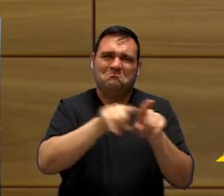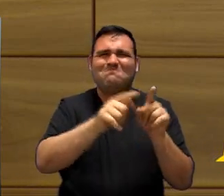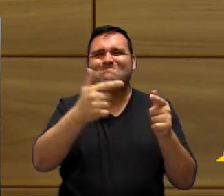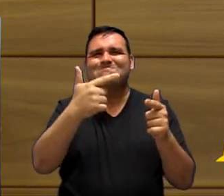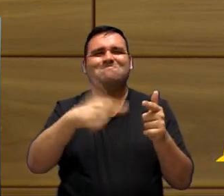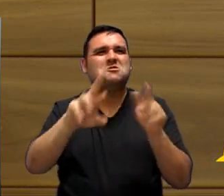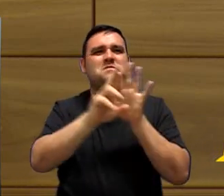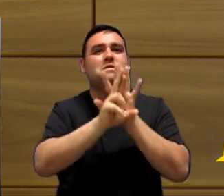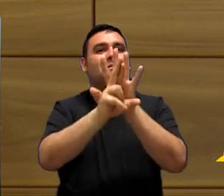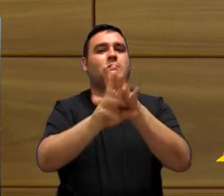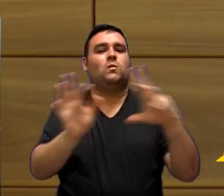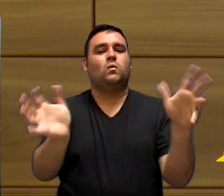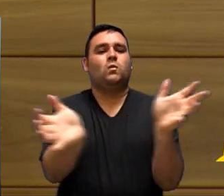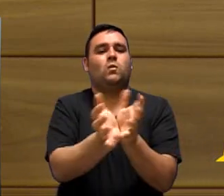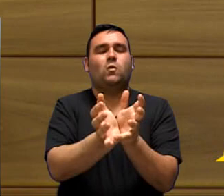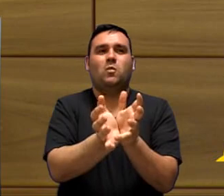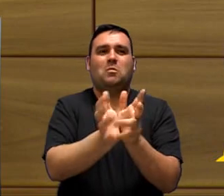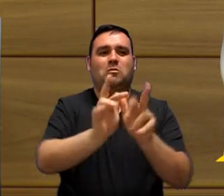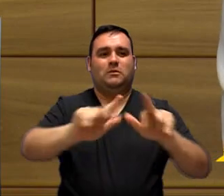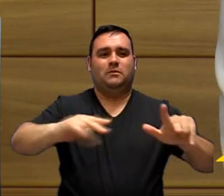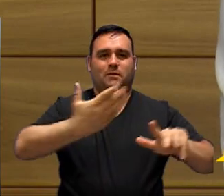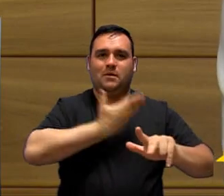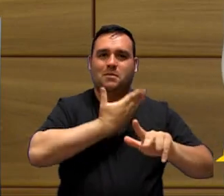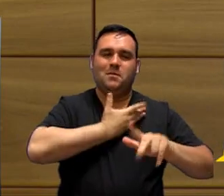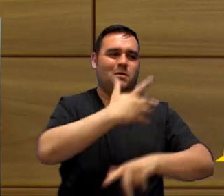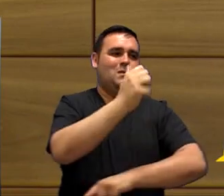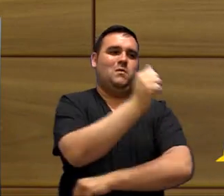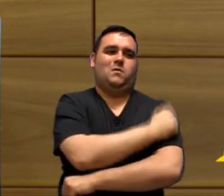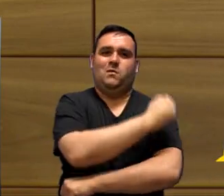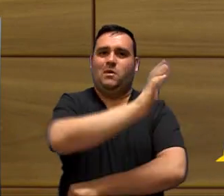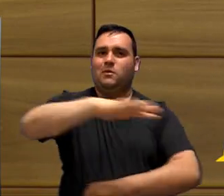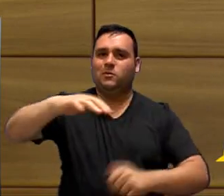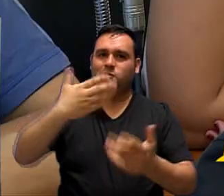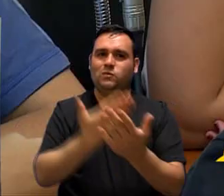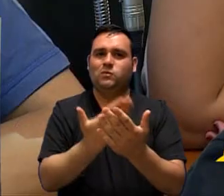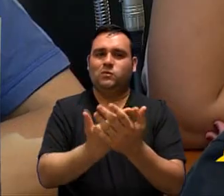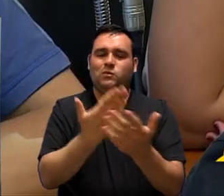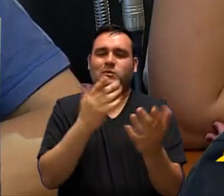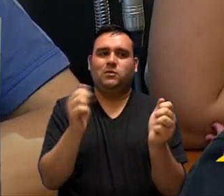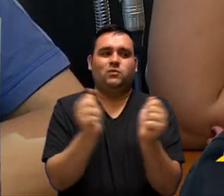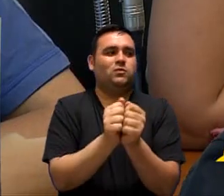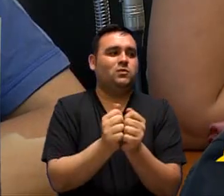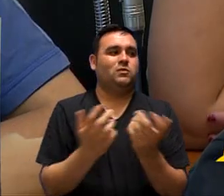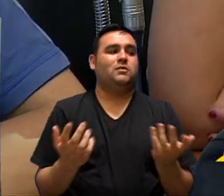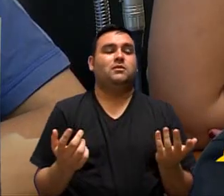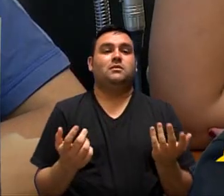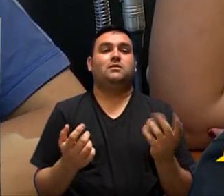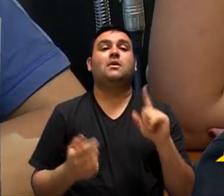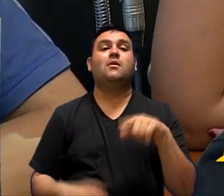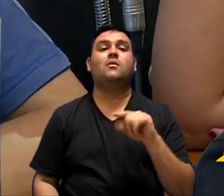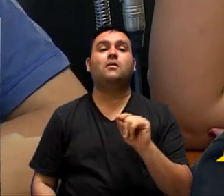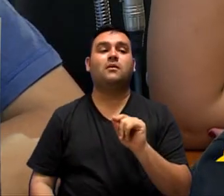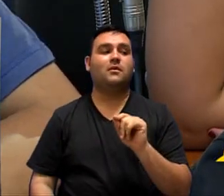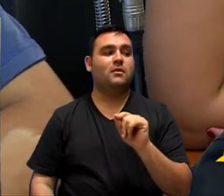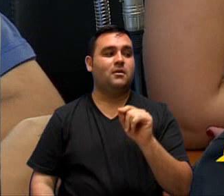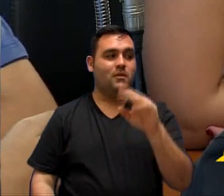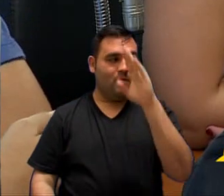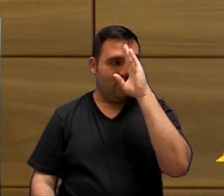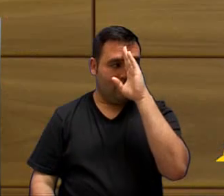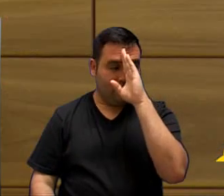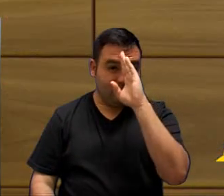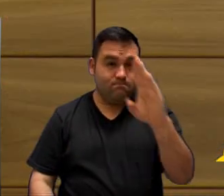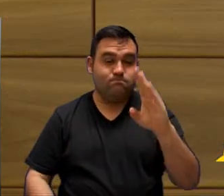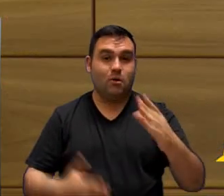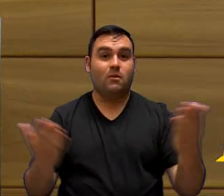de representarem um conjunto de colegas, de alunos que estudam com vocês nas mesmas escolas, mas o fundamental